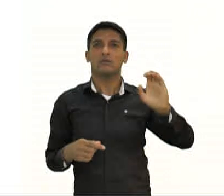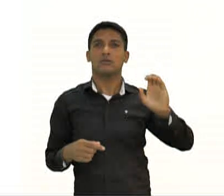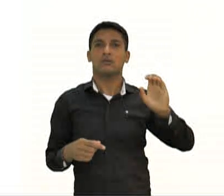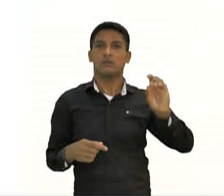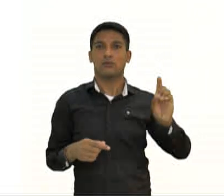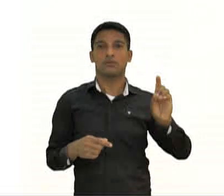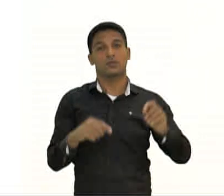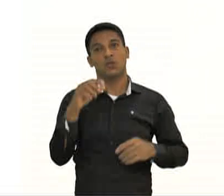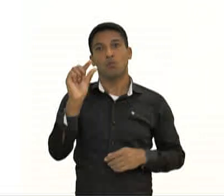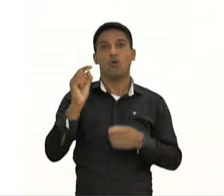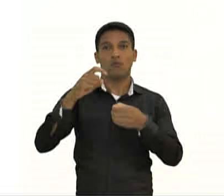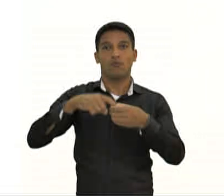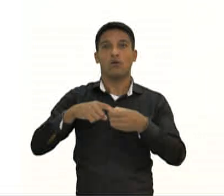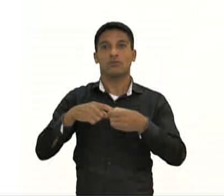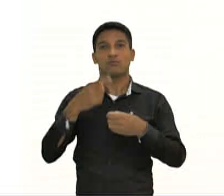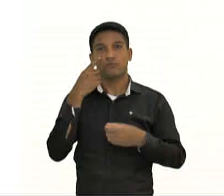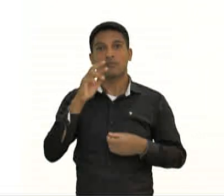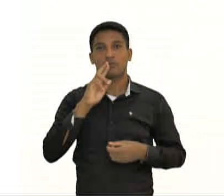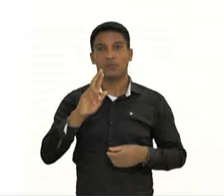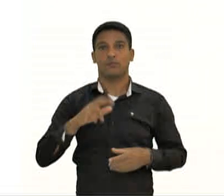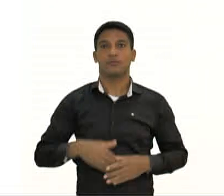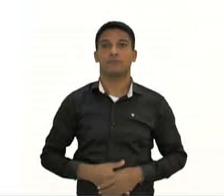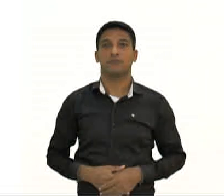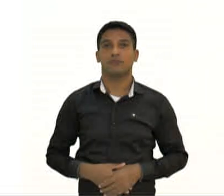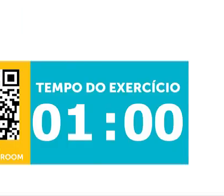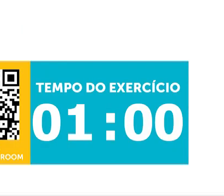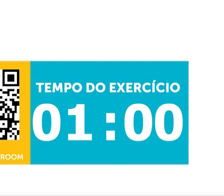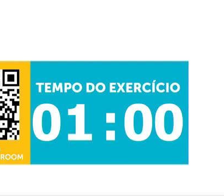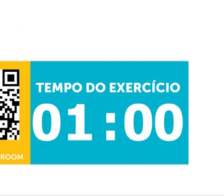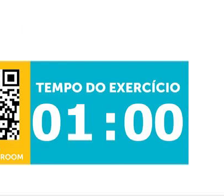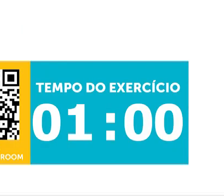Já voltamos com a resposta.